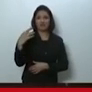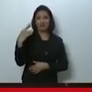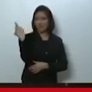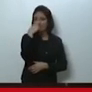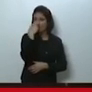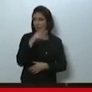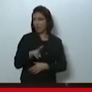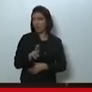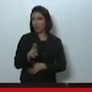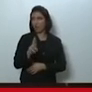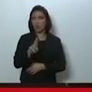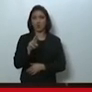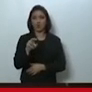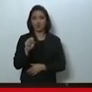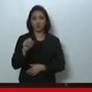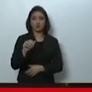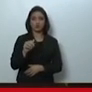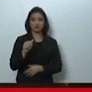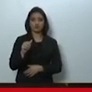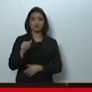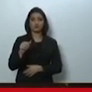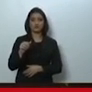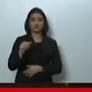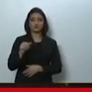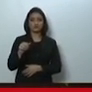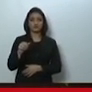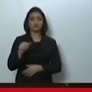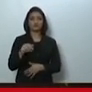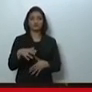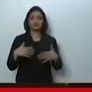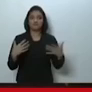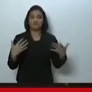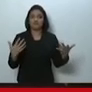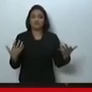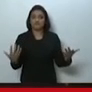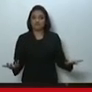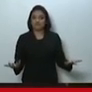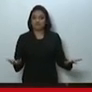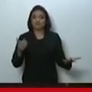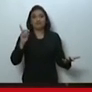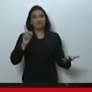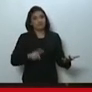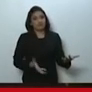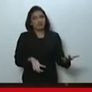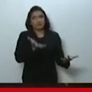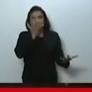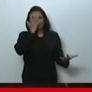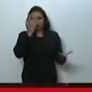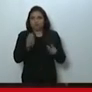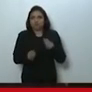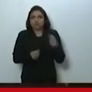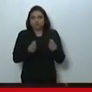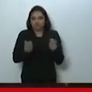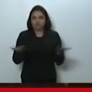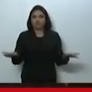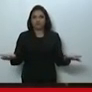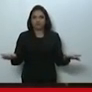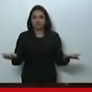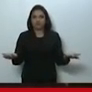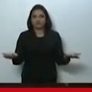E aí e é decorar Frade de pé pedras a não ser